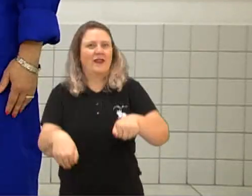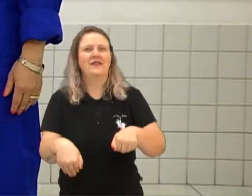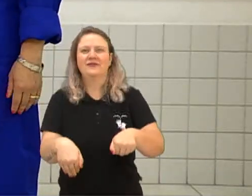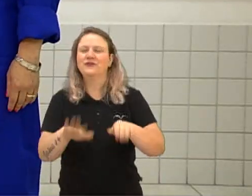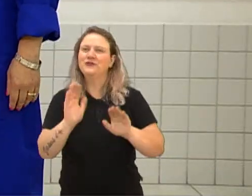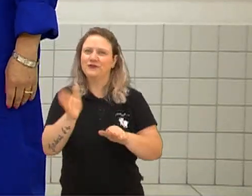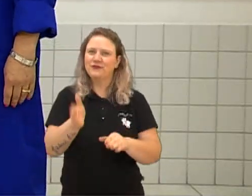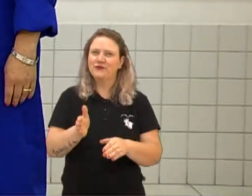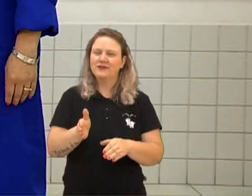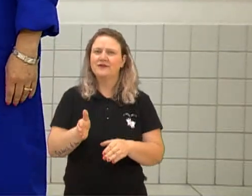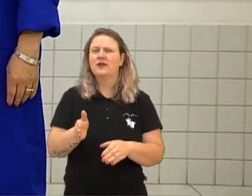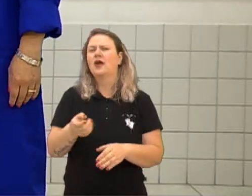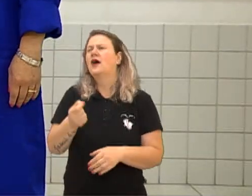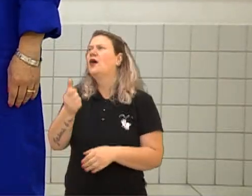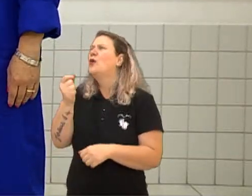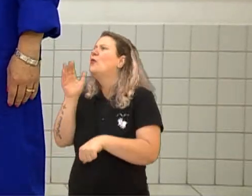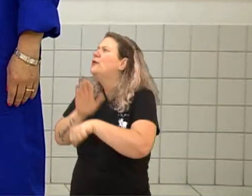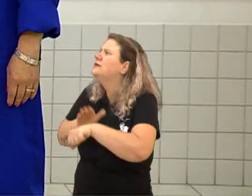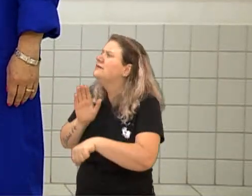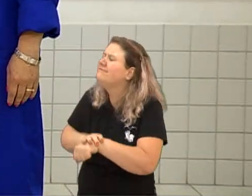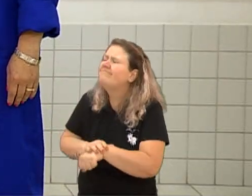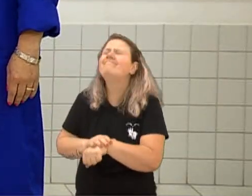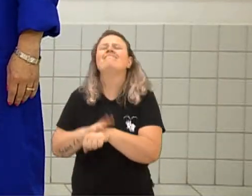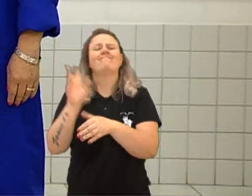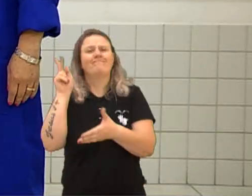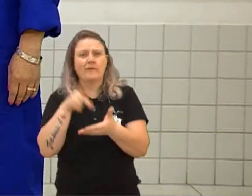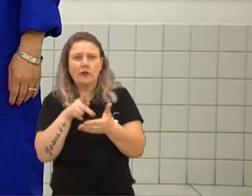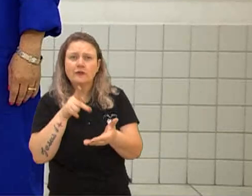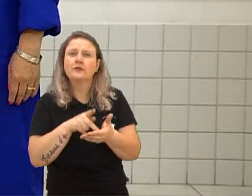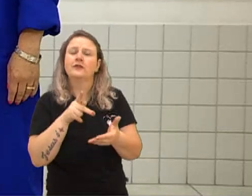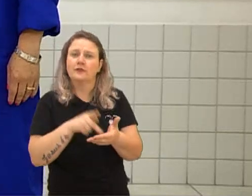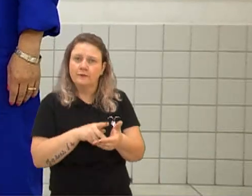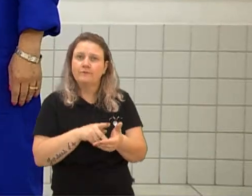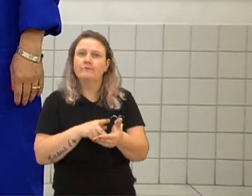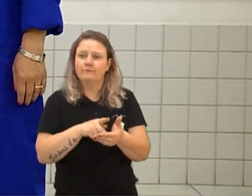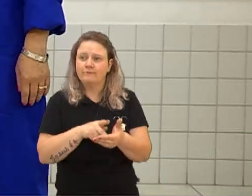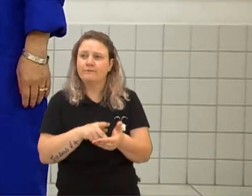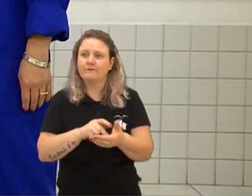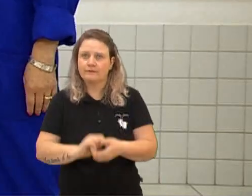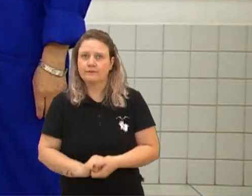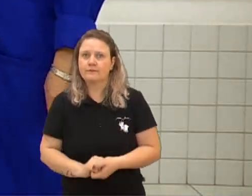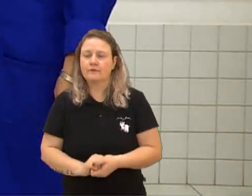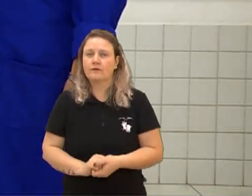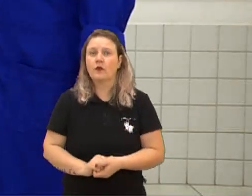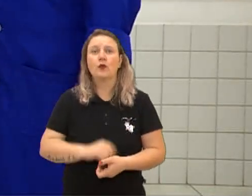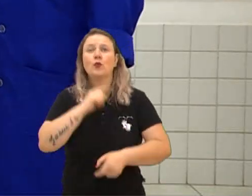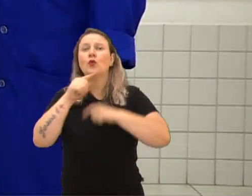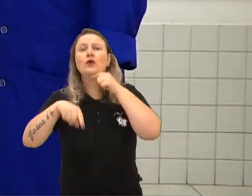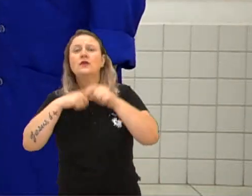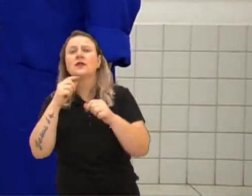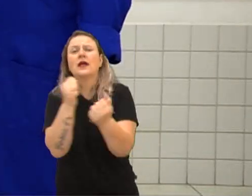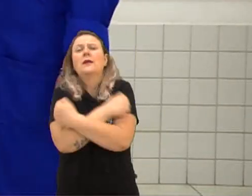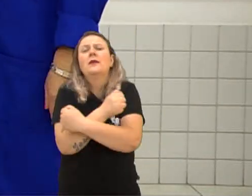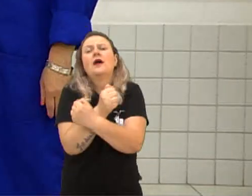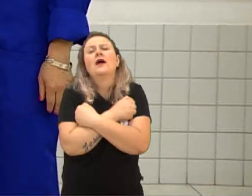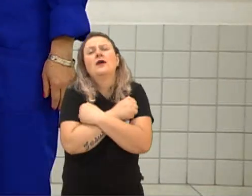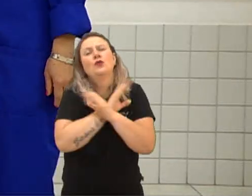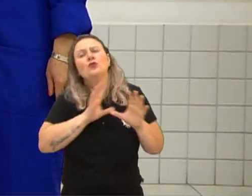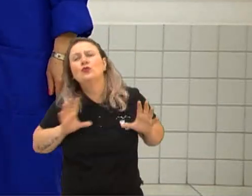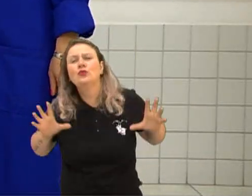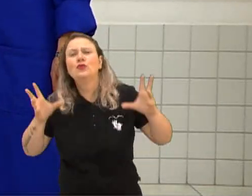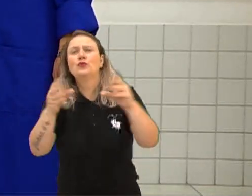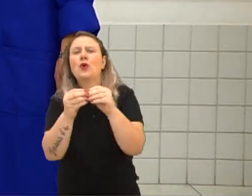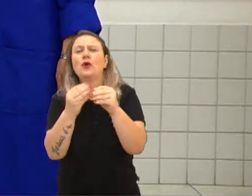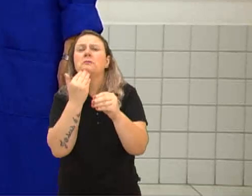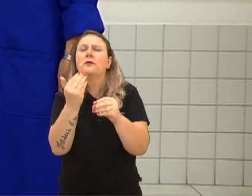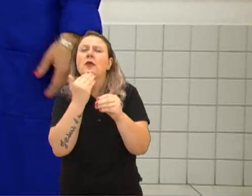professora Rosa. Foi muito pouco tempo, gente. Ai, muito pouco tempo. Muito pouco tempo, é que não deu tempo para a gente mandar abraço para toda a galera que